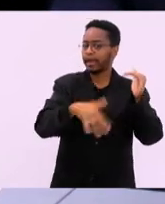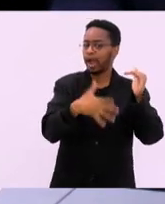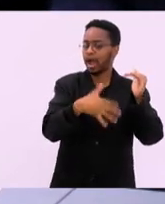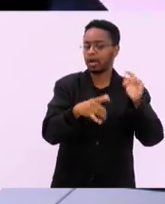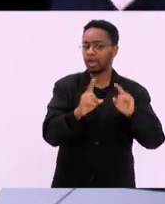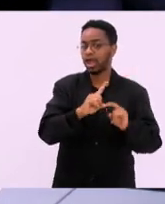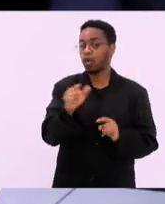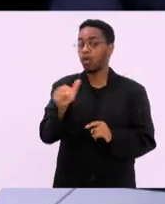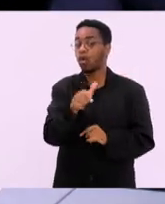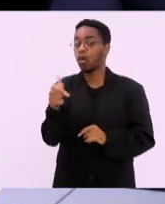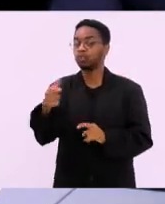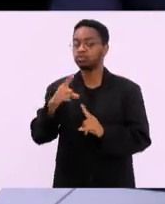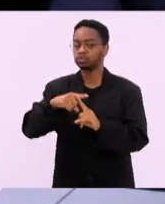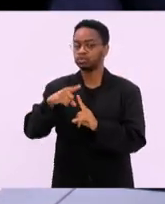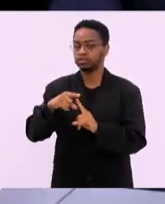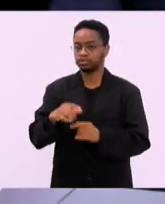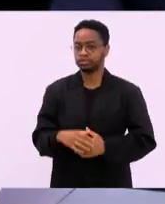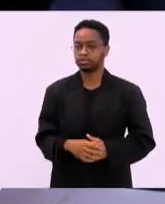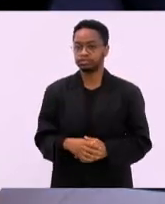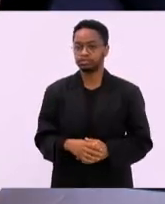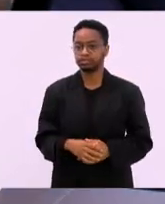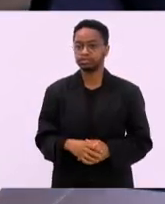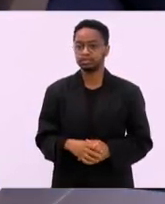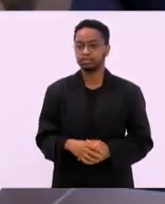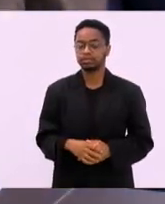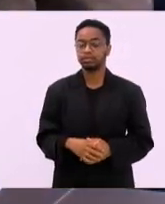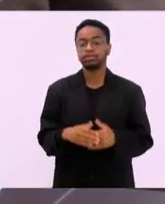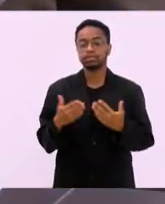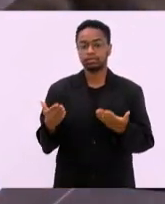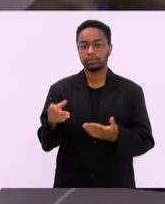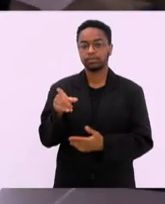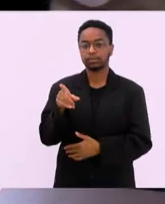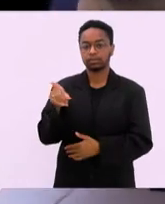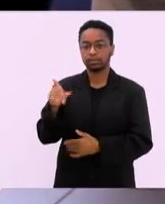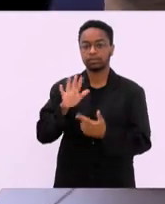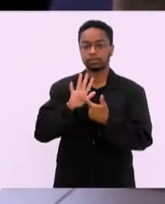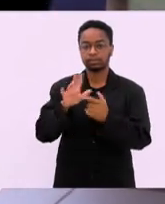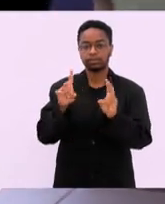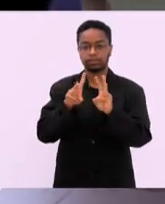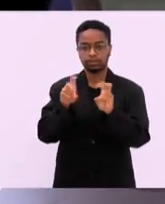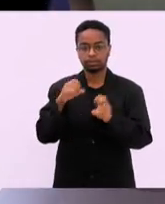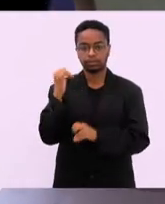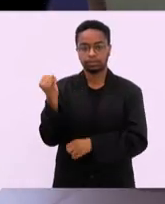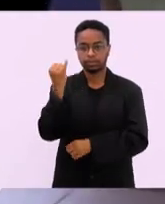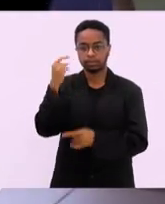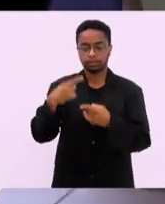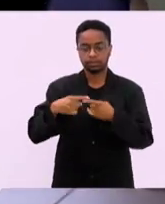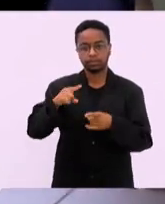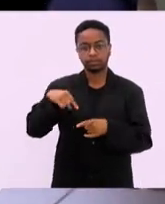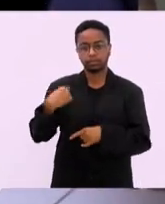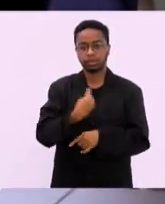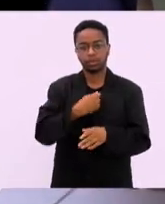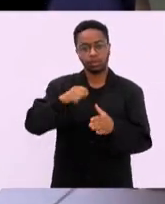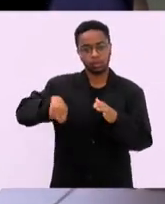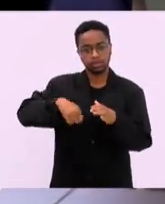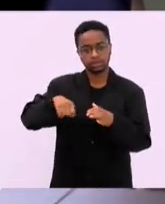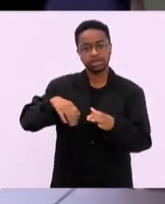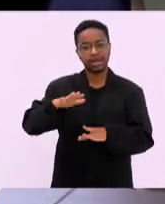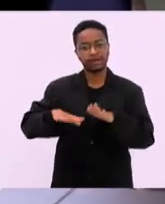gente considera. Então, o Dr. Luiz Paulo levantou essa questão relevante, que a gente que cozinha, né, que às vezes faz um bacalhau,